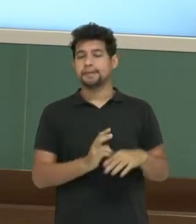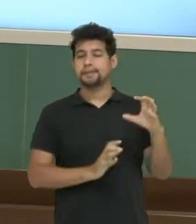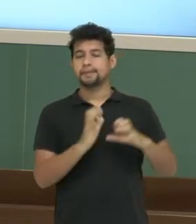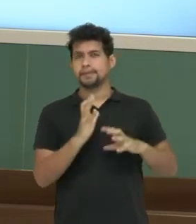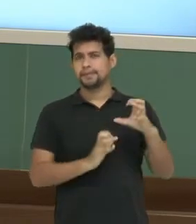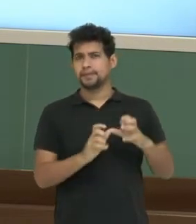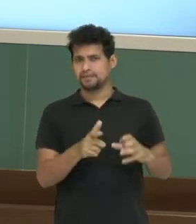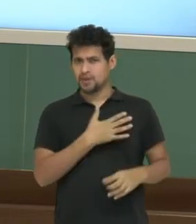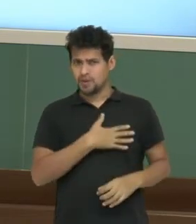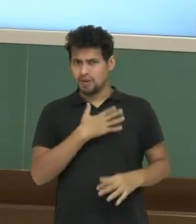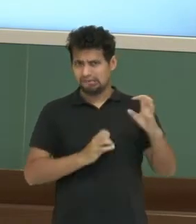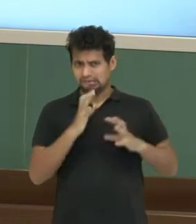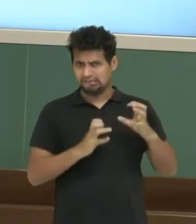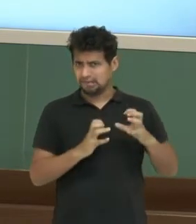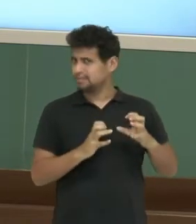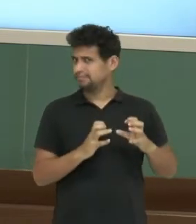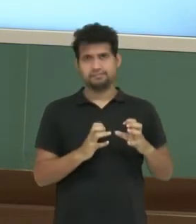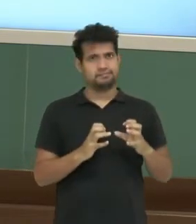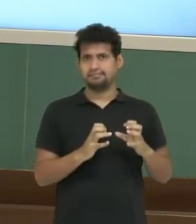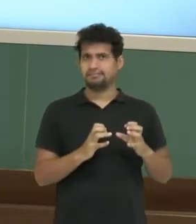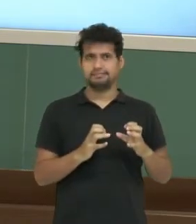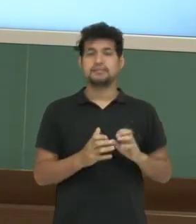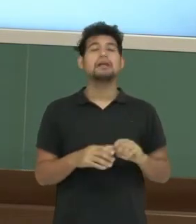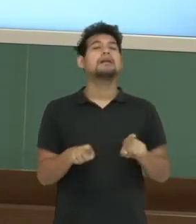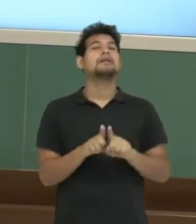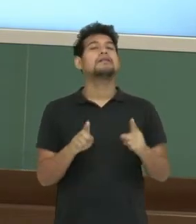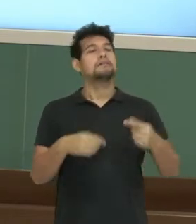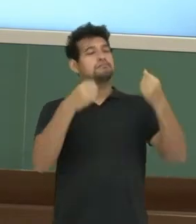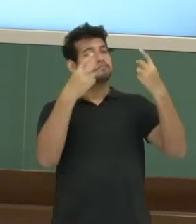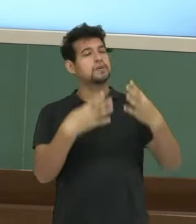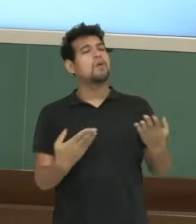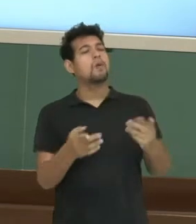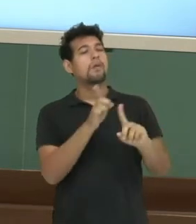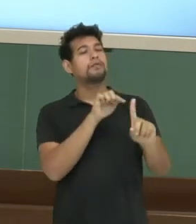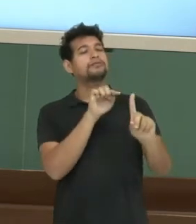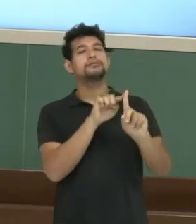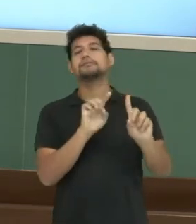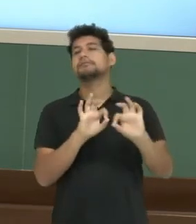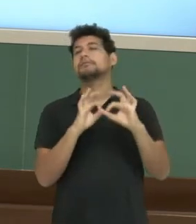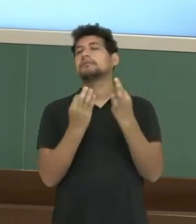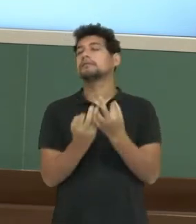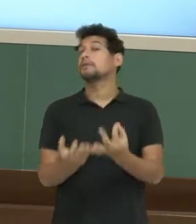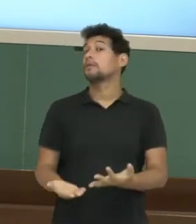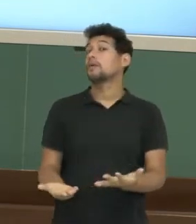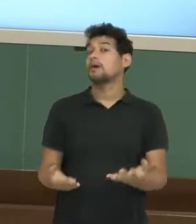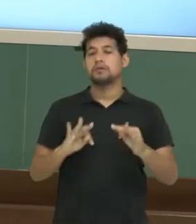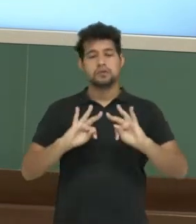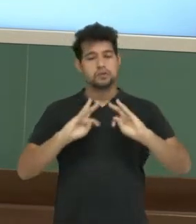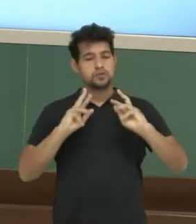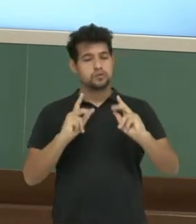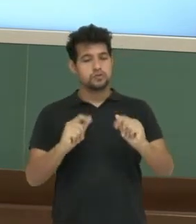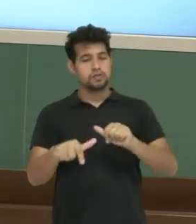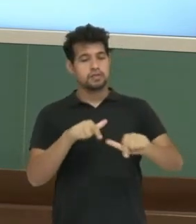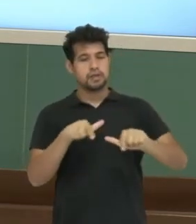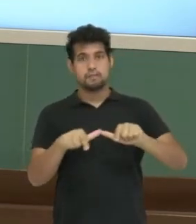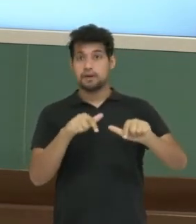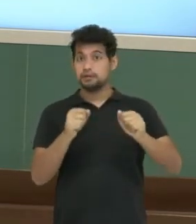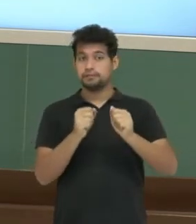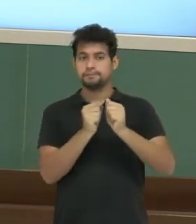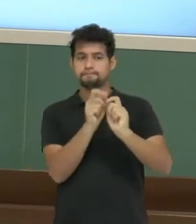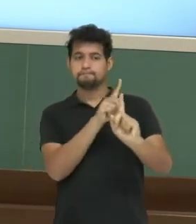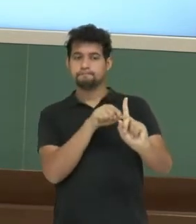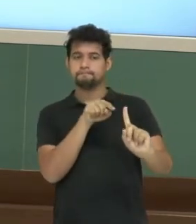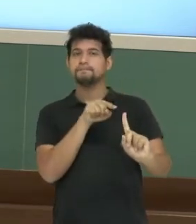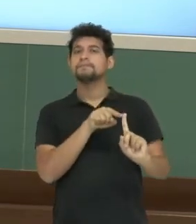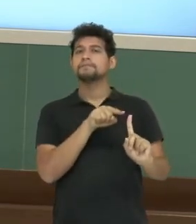gosta de brigar, não é que não? Defina os objetivos da família, ok? Para que todos possam trabalhar em prol daquele